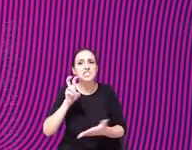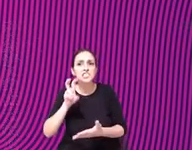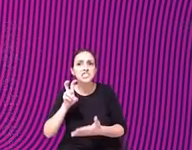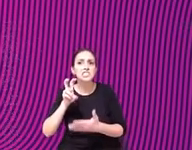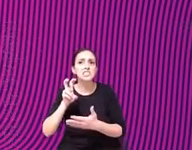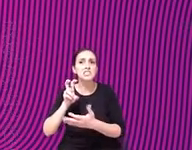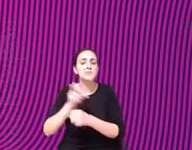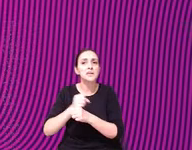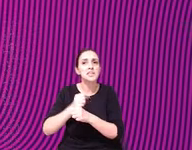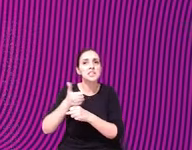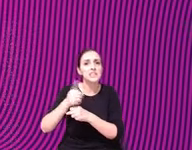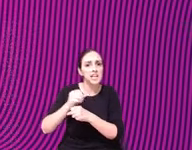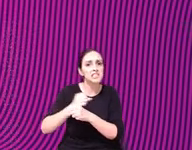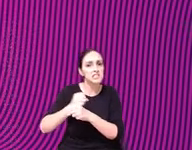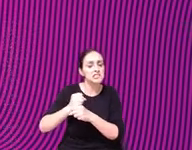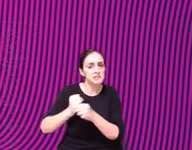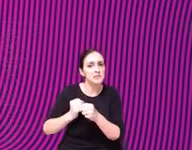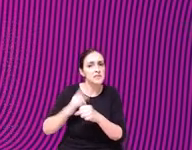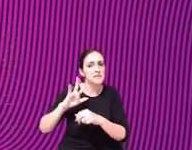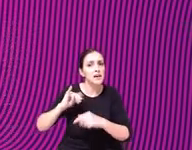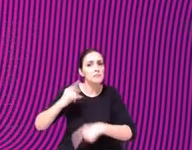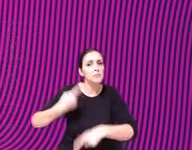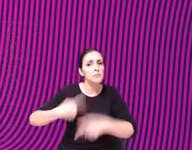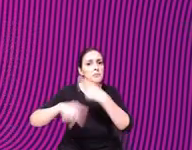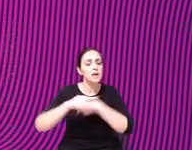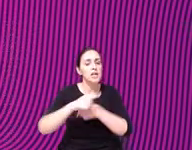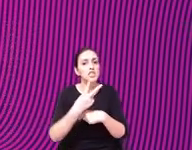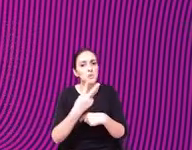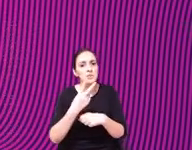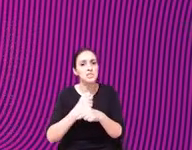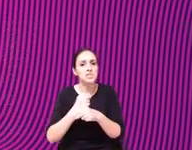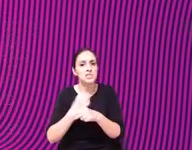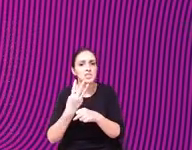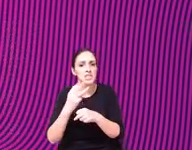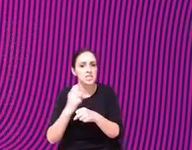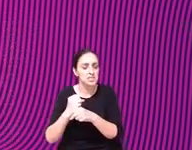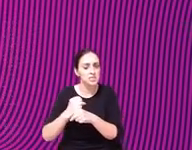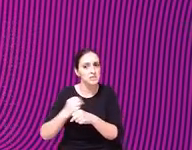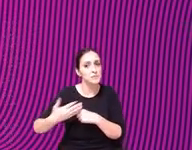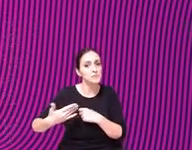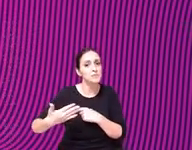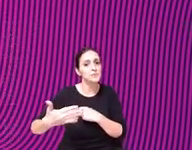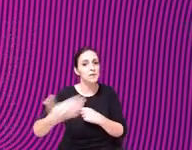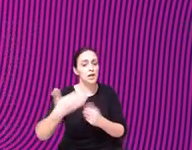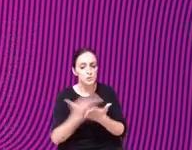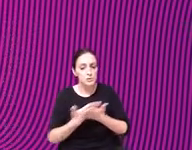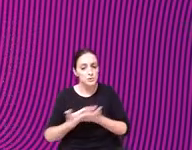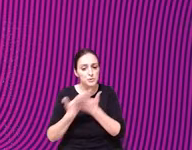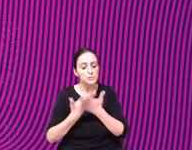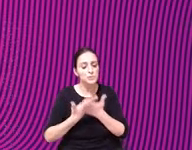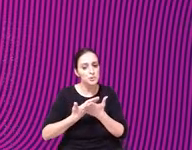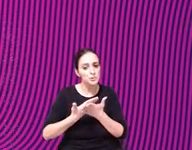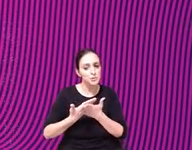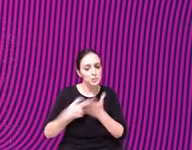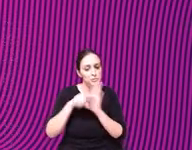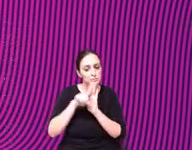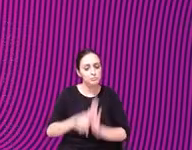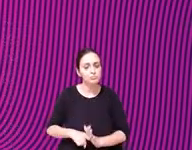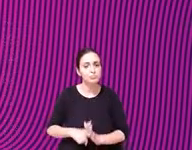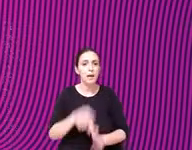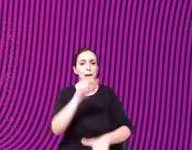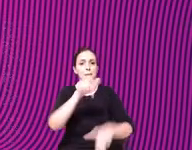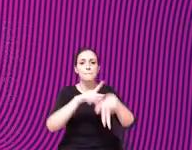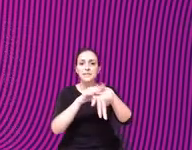gente vai estar fazendo o Xeno. Acho que em 2 a 3 anos se começa, no máximo, estudo clínico com alguns pacientes, e vão ser